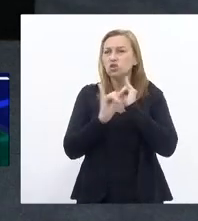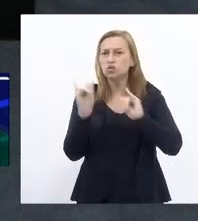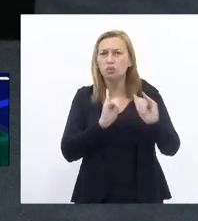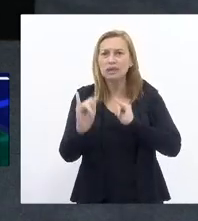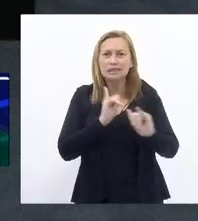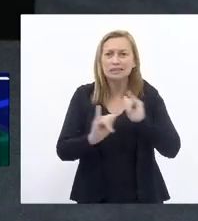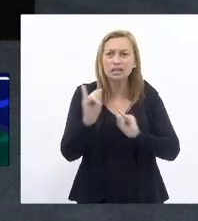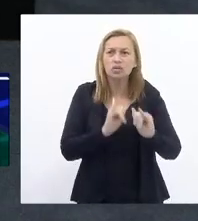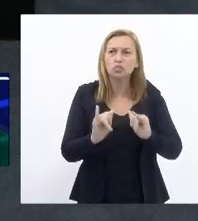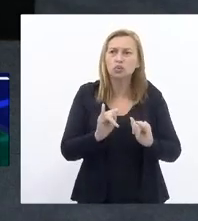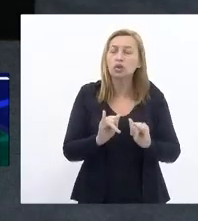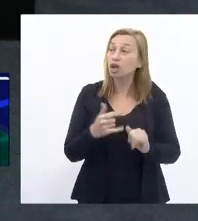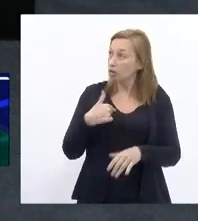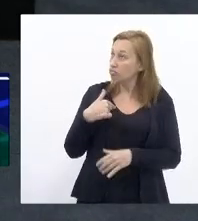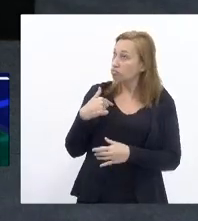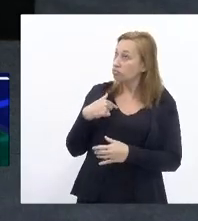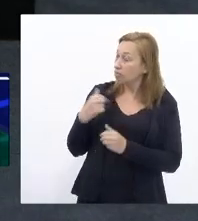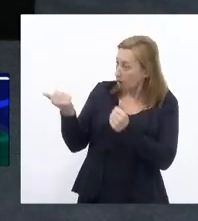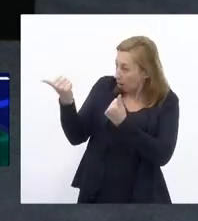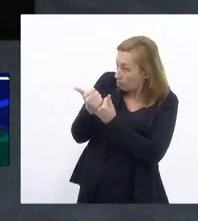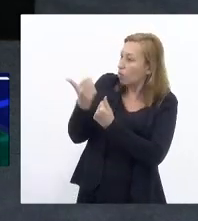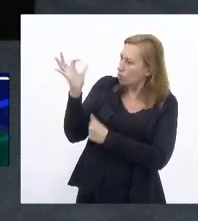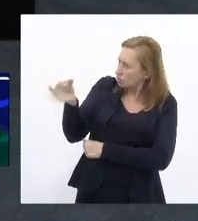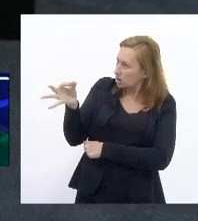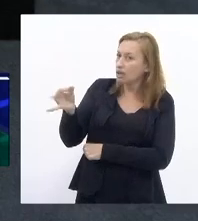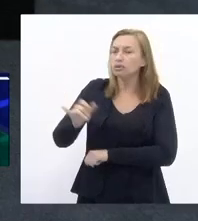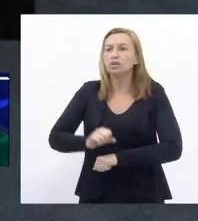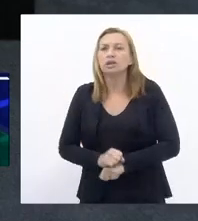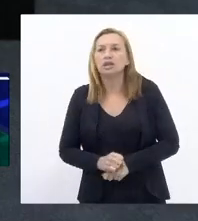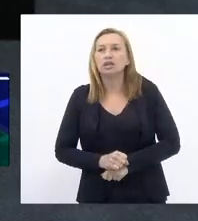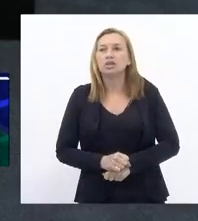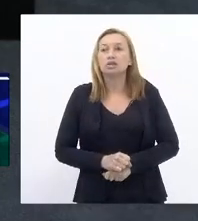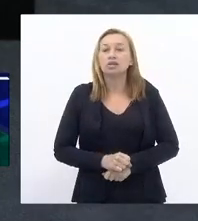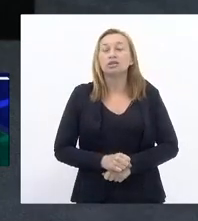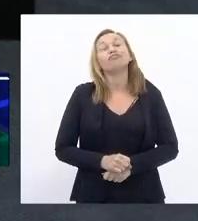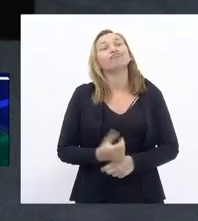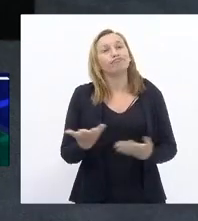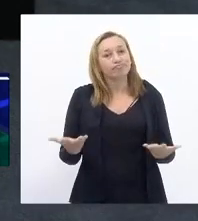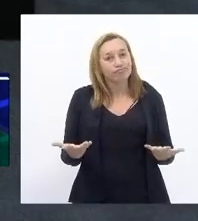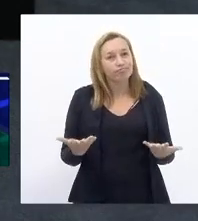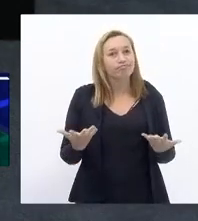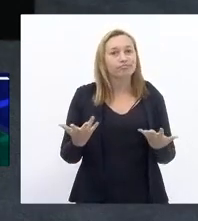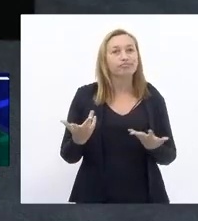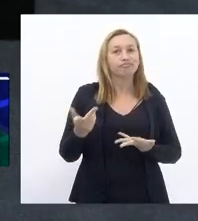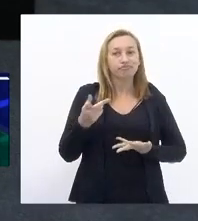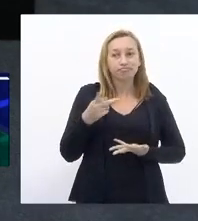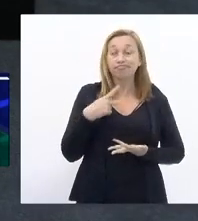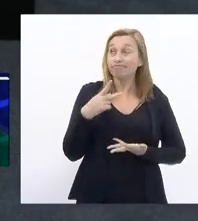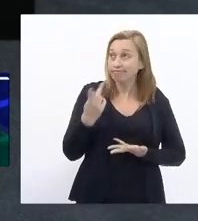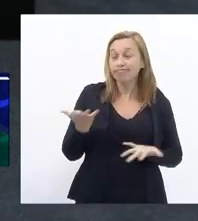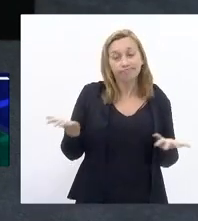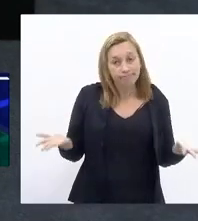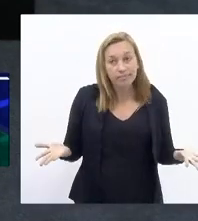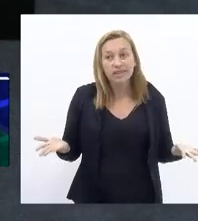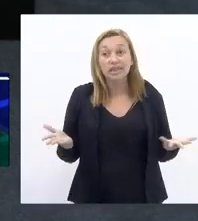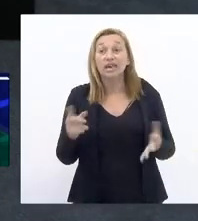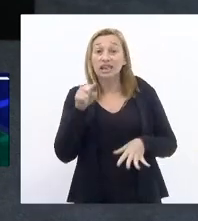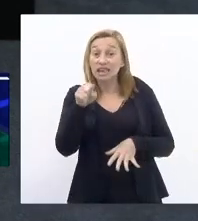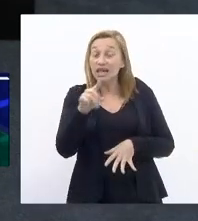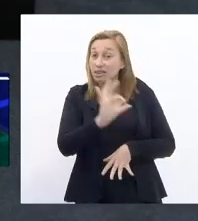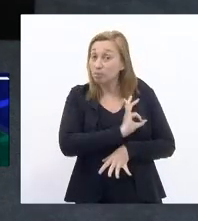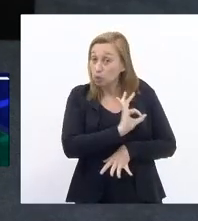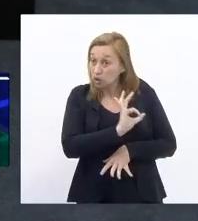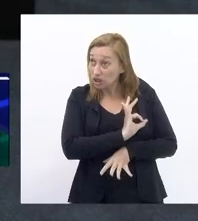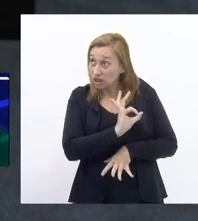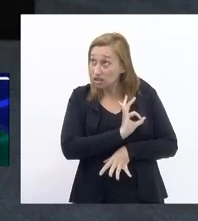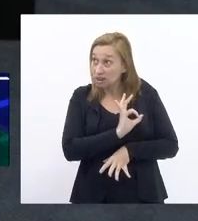que eu faço coro. De fato, há rumores, deputado Anderson Moraes, que essa polícia que